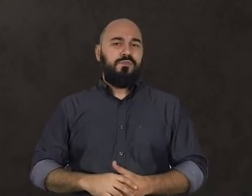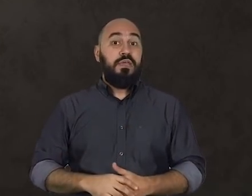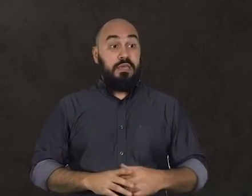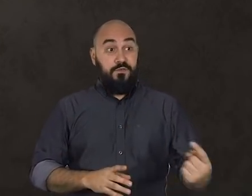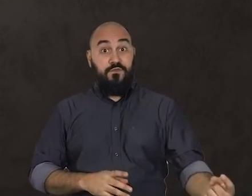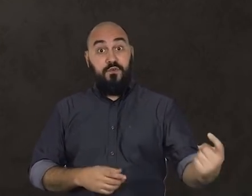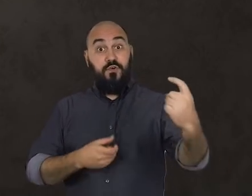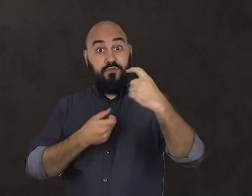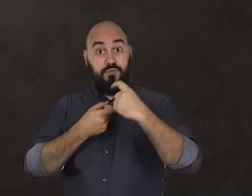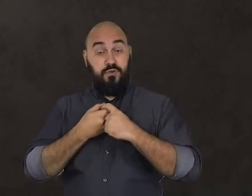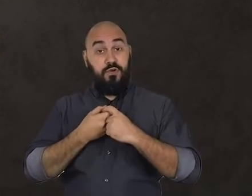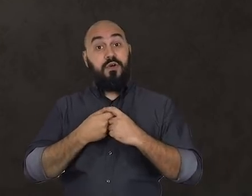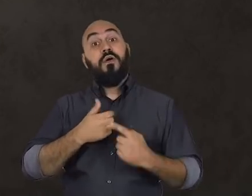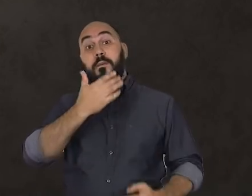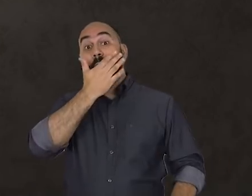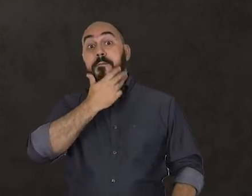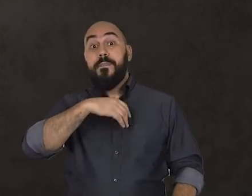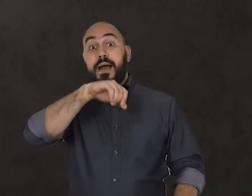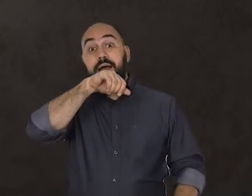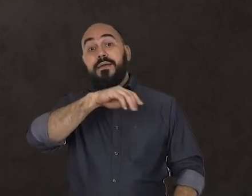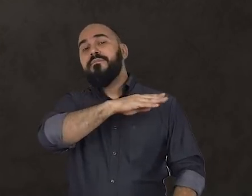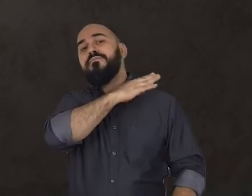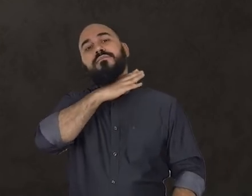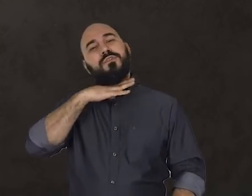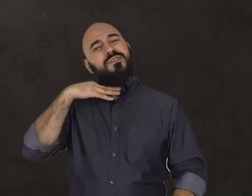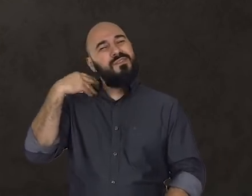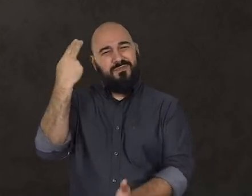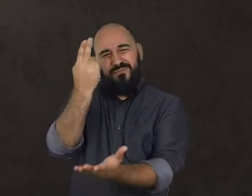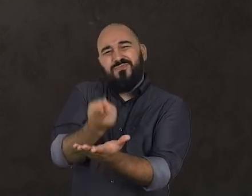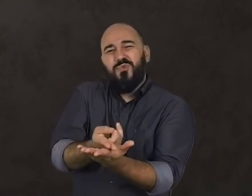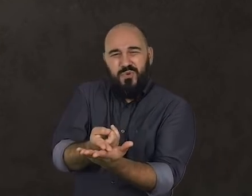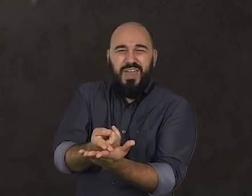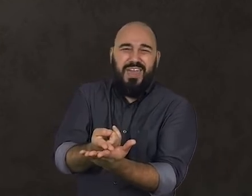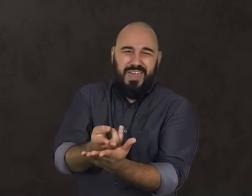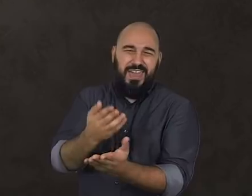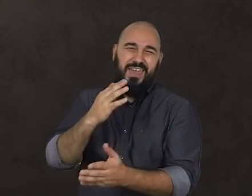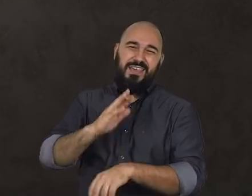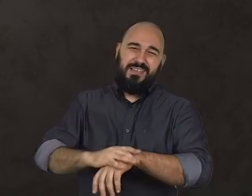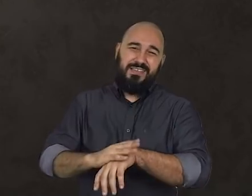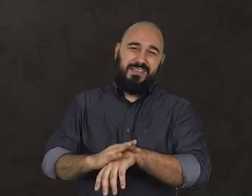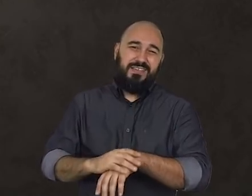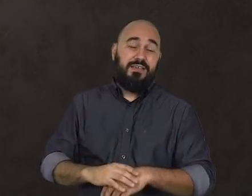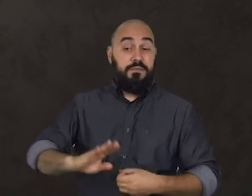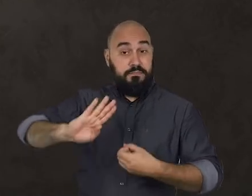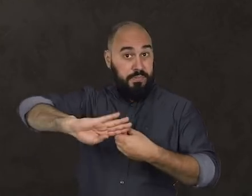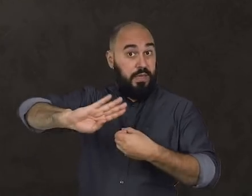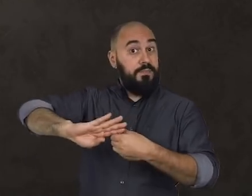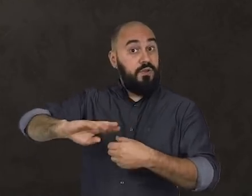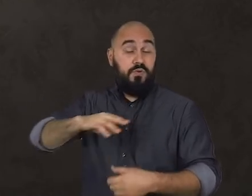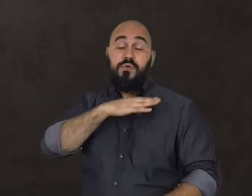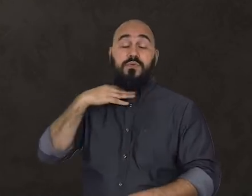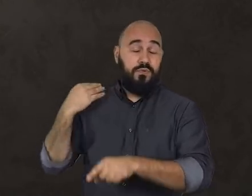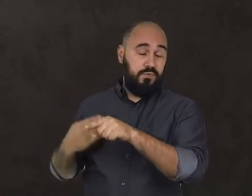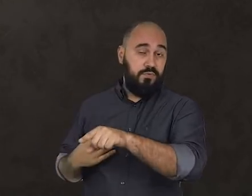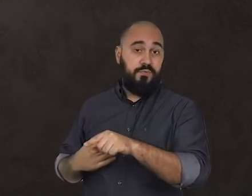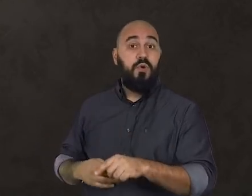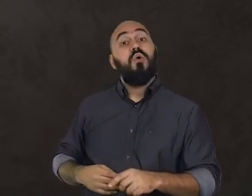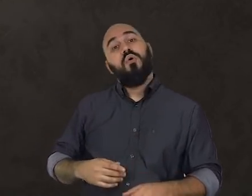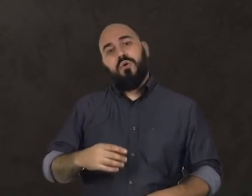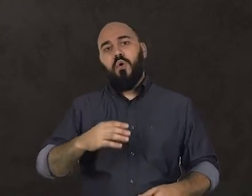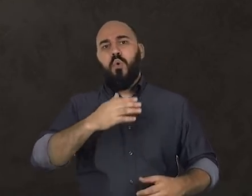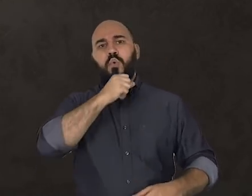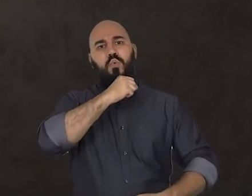pai, Nabopolassar, caiu em uma enfermidade nesse tempo e morreu na cidade de Babilônia. Então